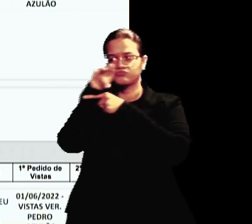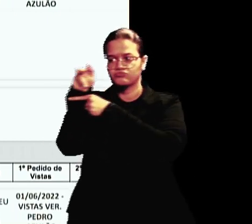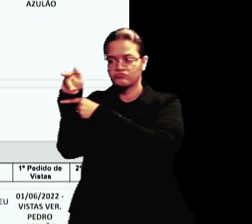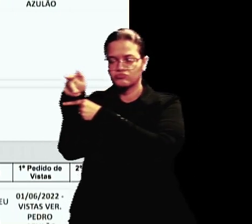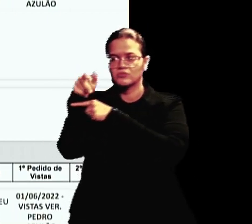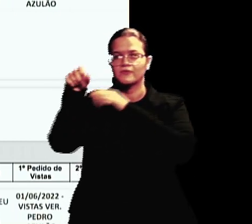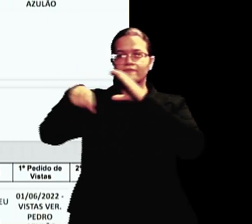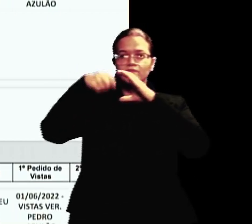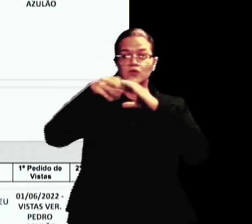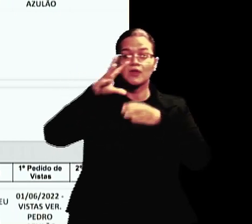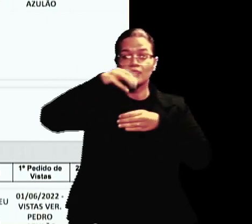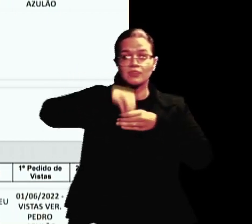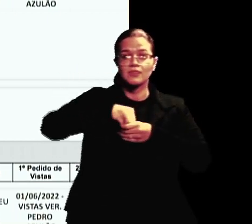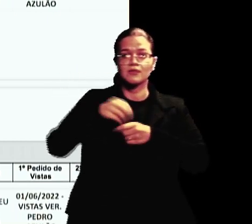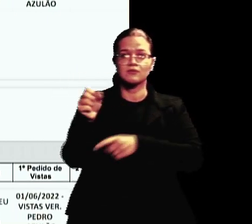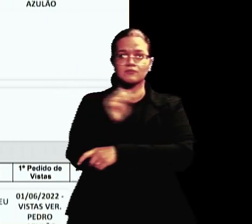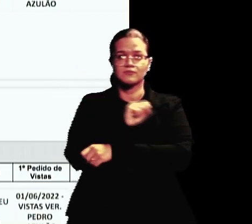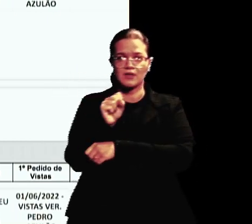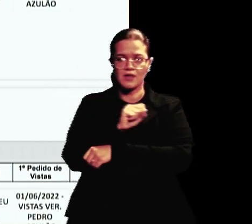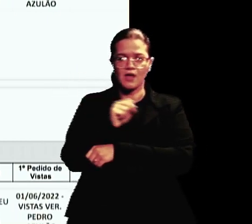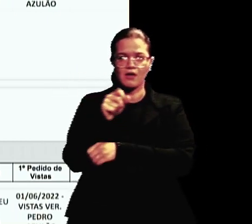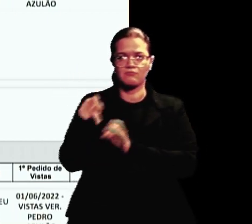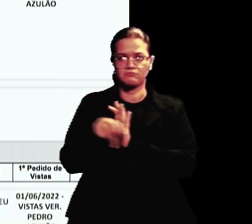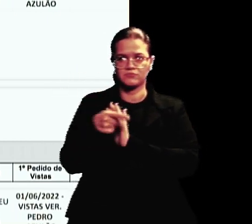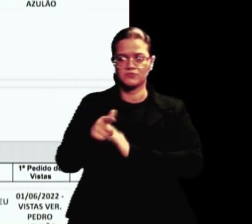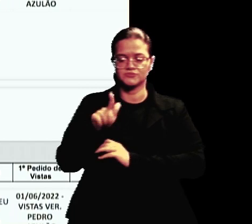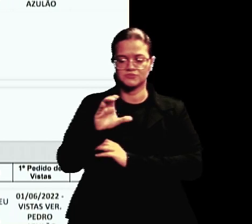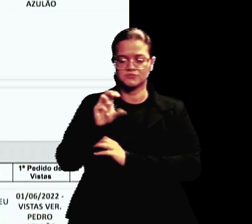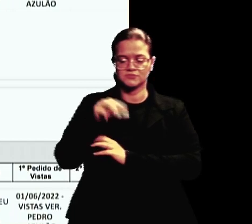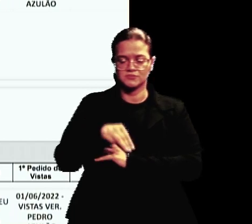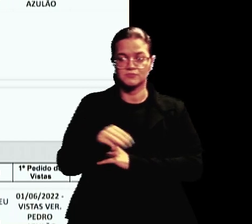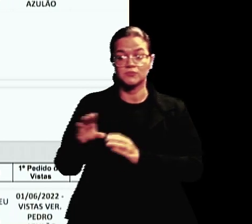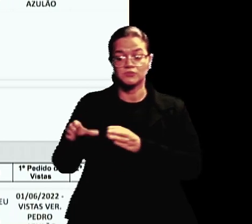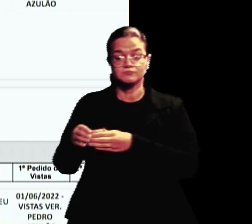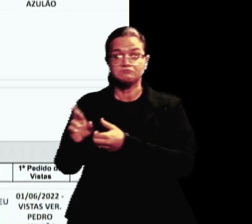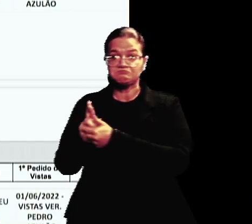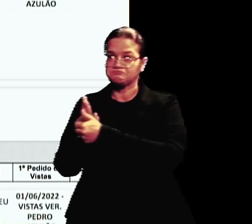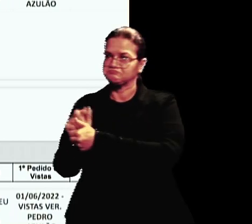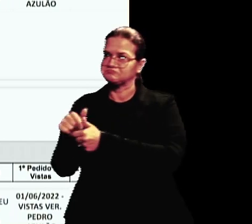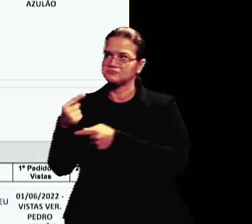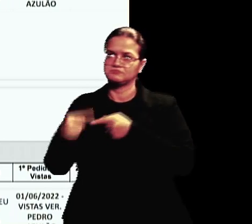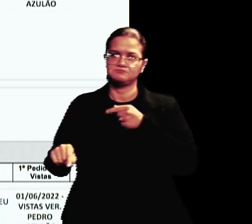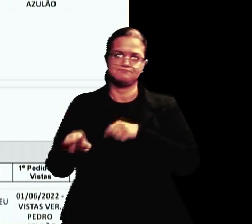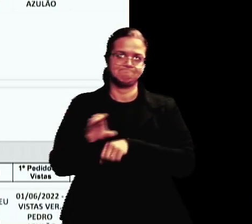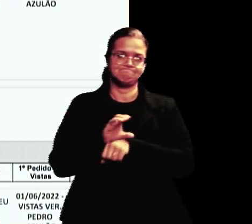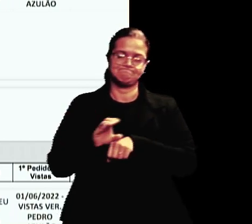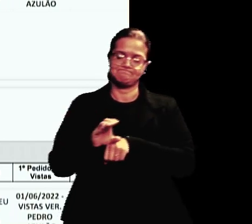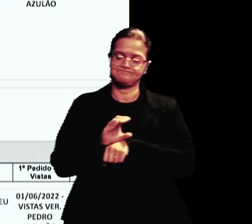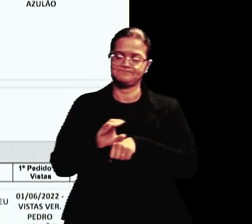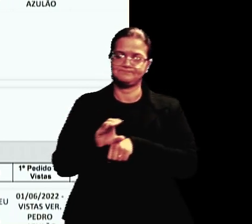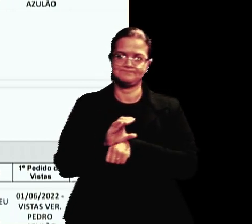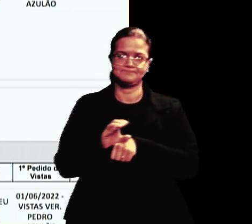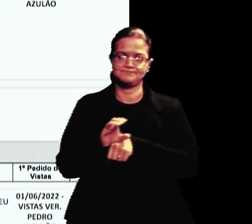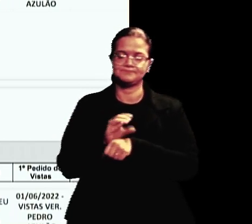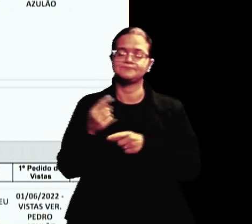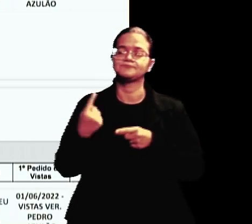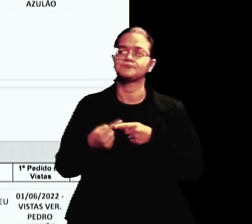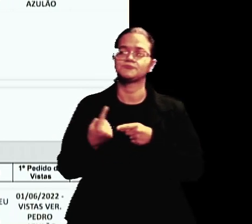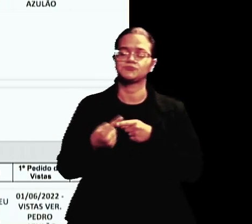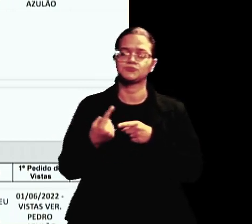câmeras de vigilância no interior das viaturas. O provedor manifestou pela inconstitucionalidade do